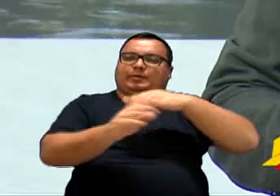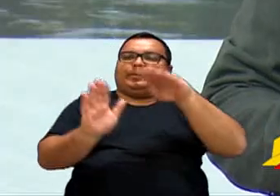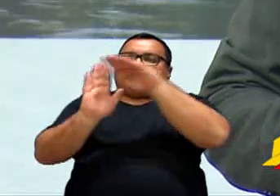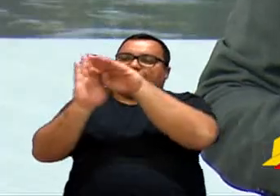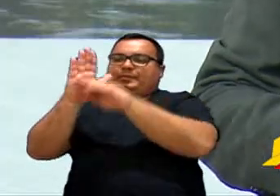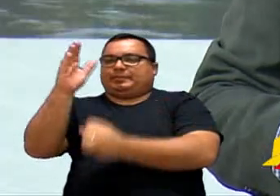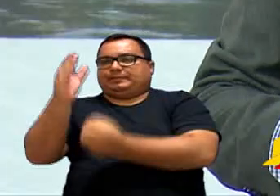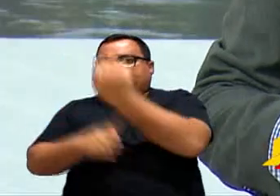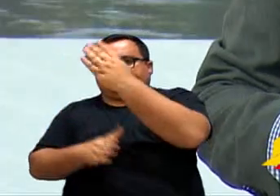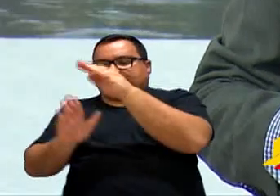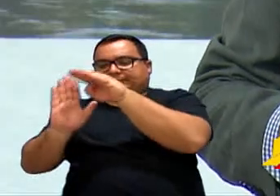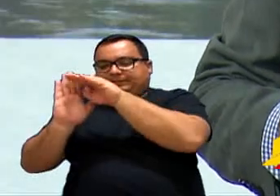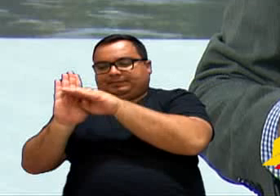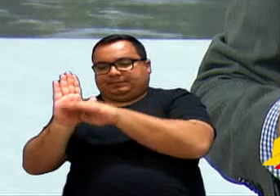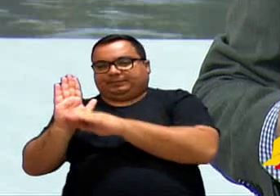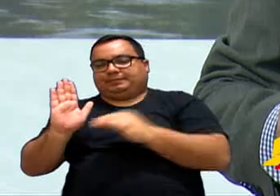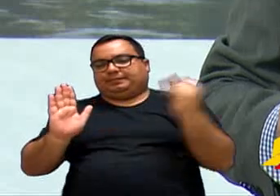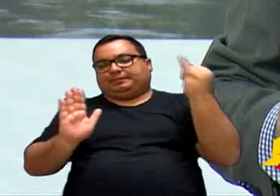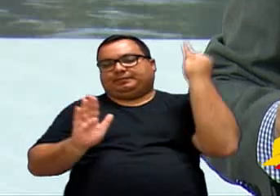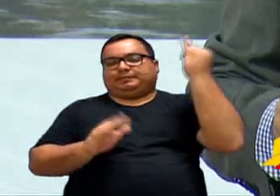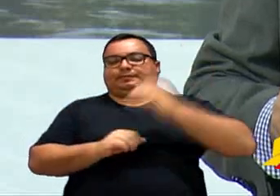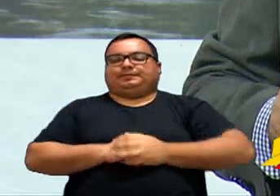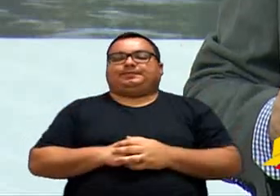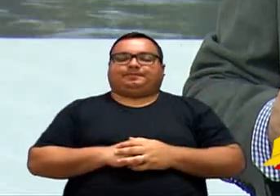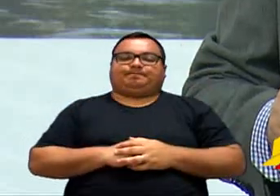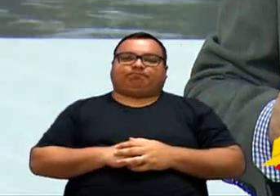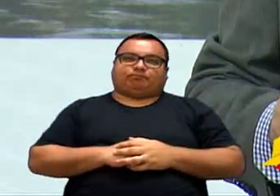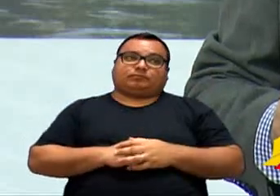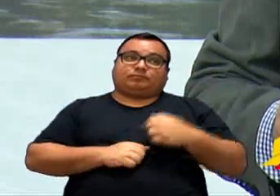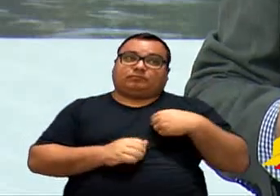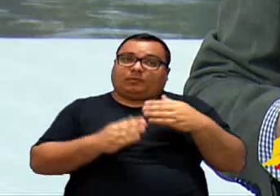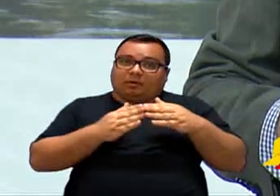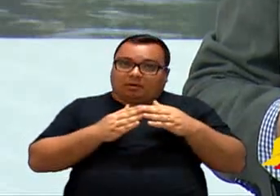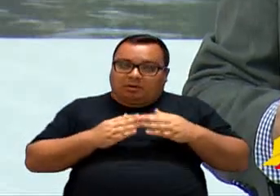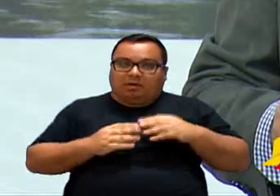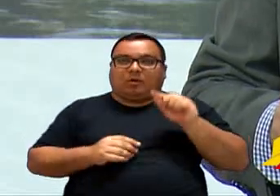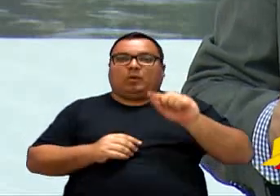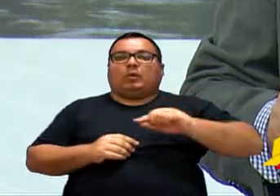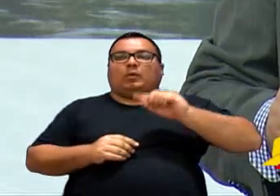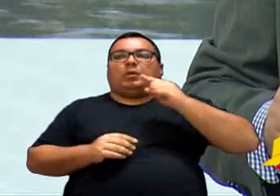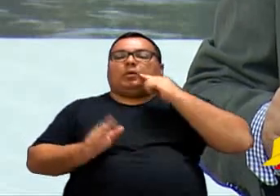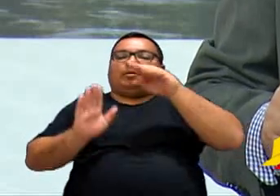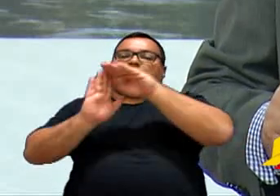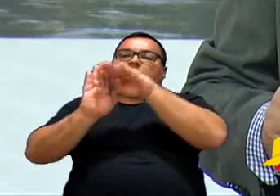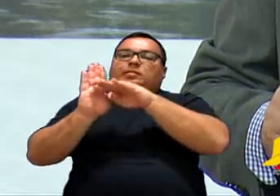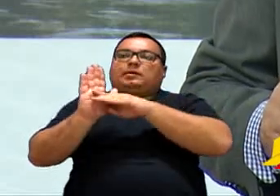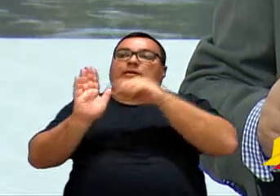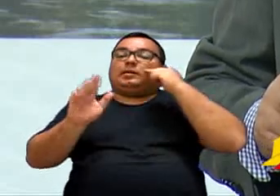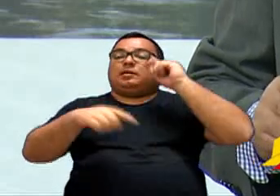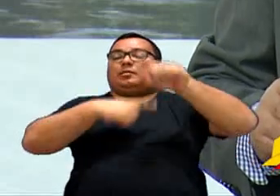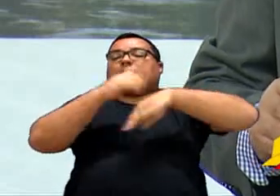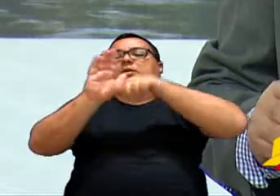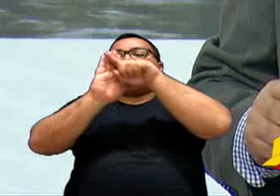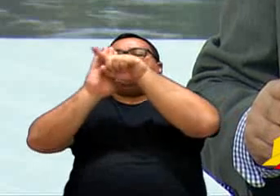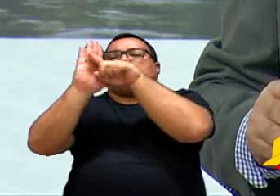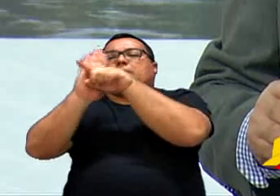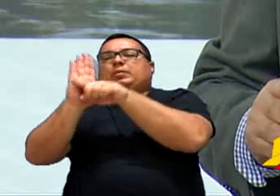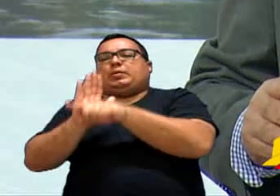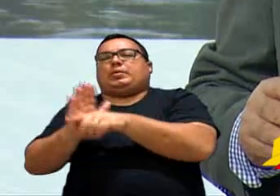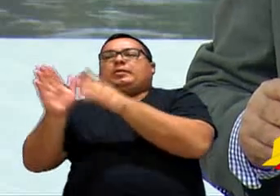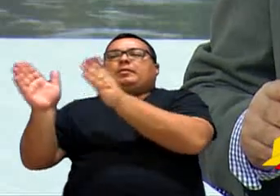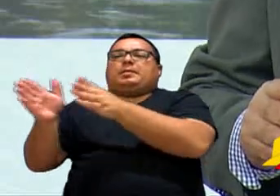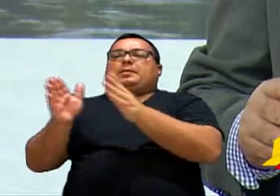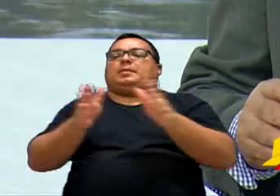Aliás, Yara, se me perdoe, se me permita até, eu creio que deve ter até algum regramento. O que nós precisamos verificar é qual o